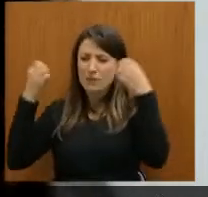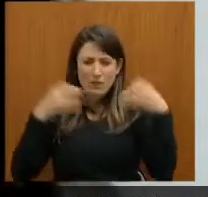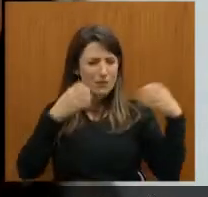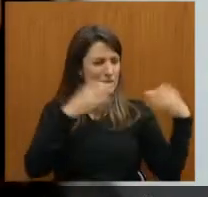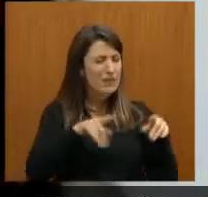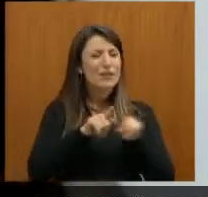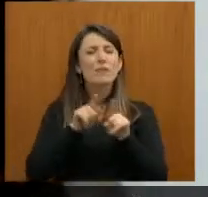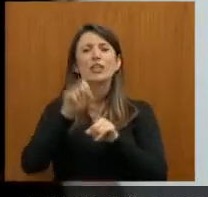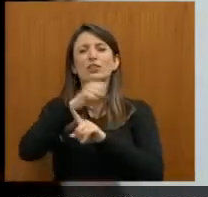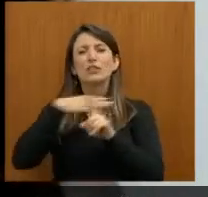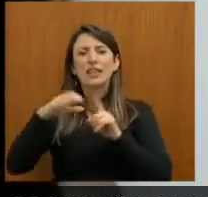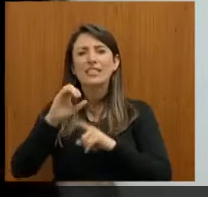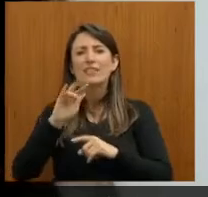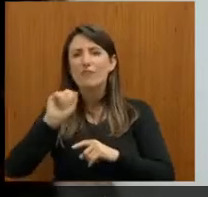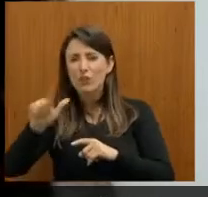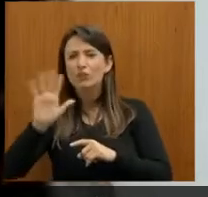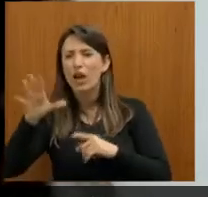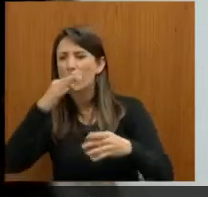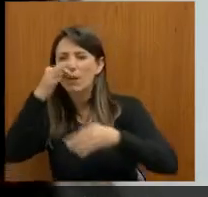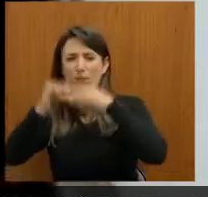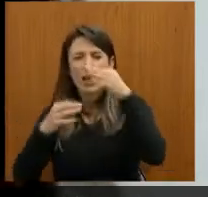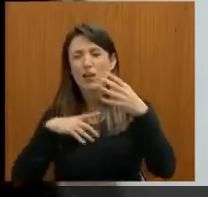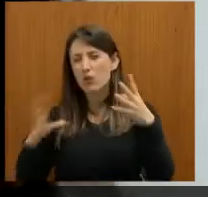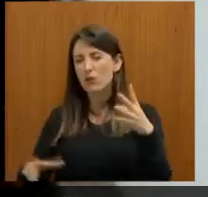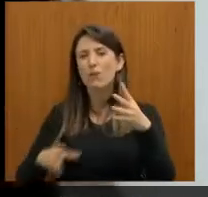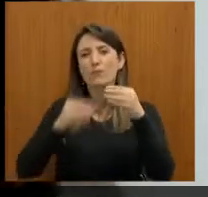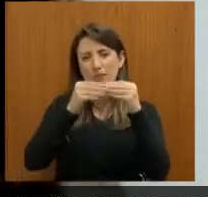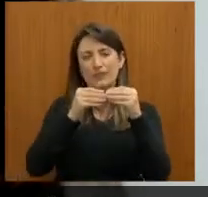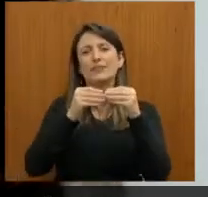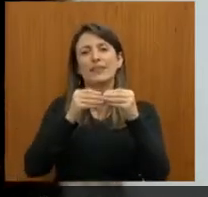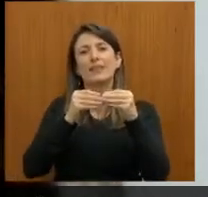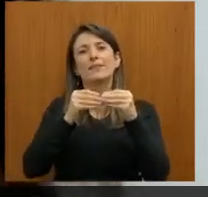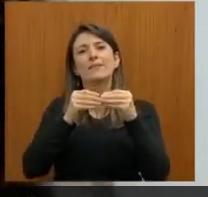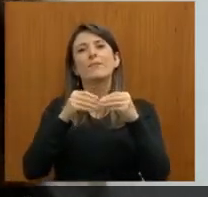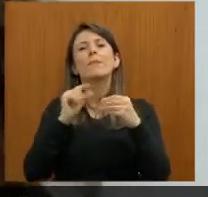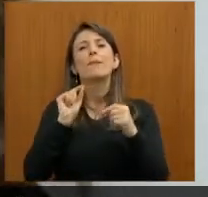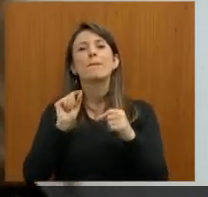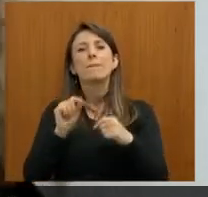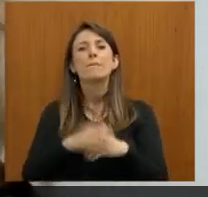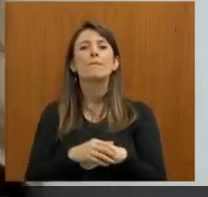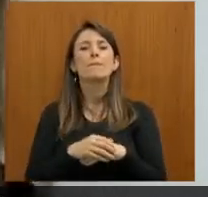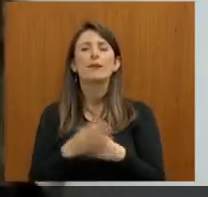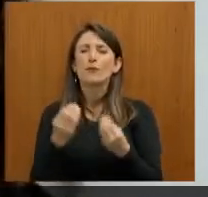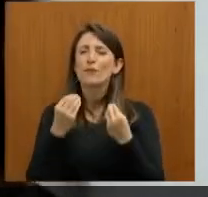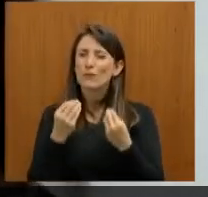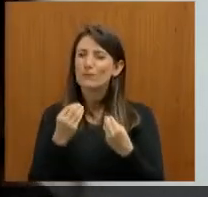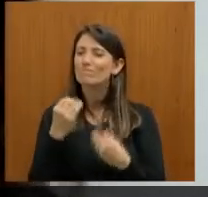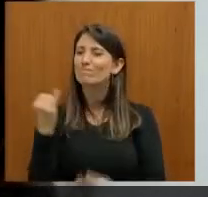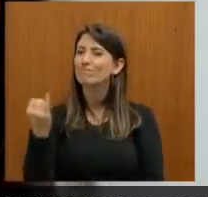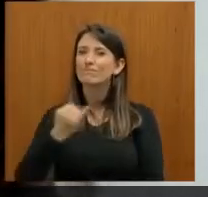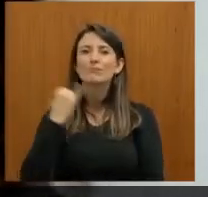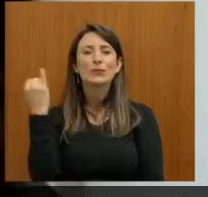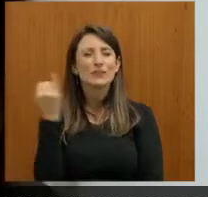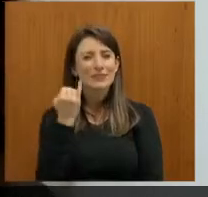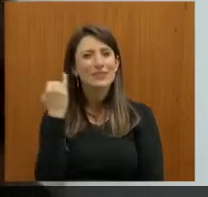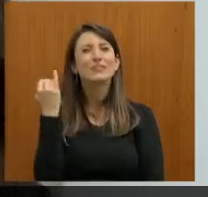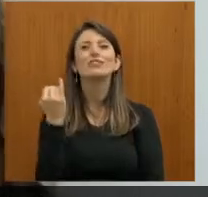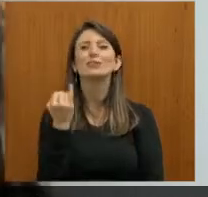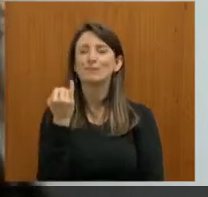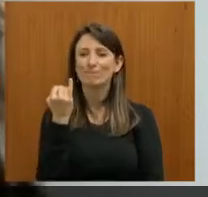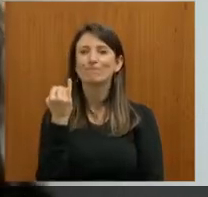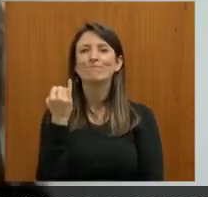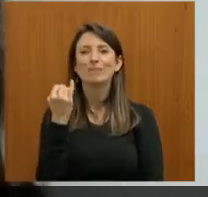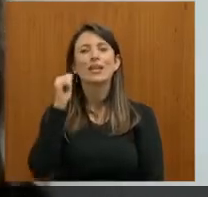civil é representante aqui como aí como é importante viu a